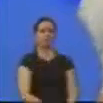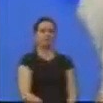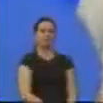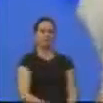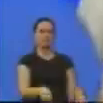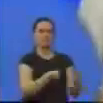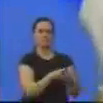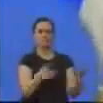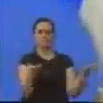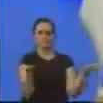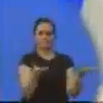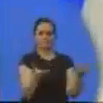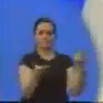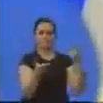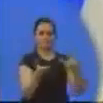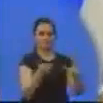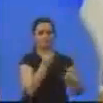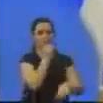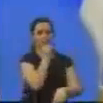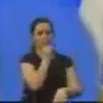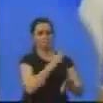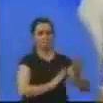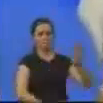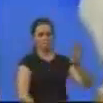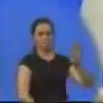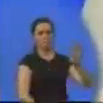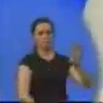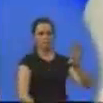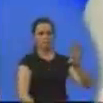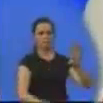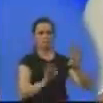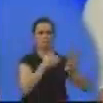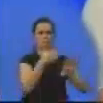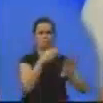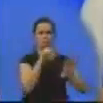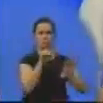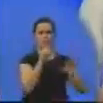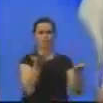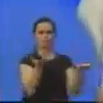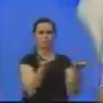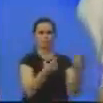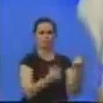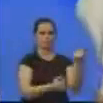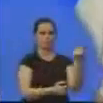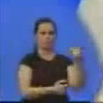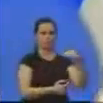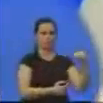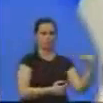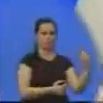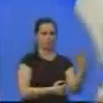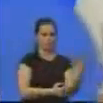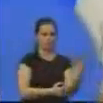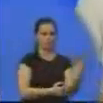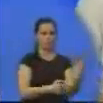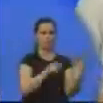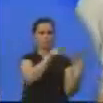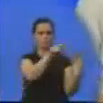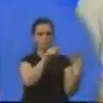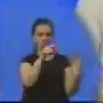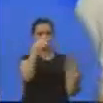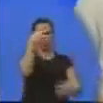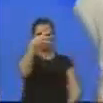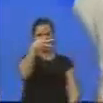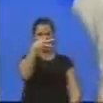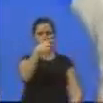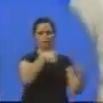Aí, vamos a um outro exemplo. Exemplo B. A minha função agora é 1/4 de x² menos meio